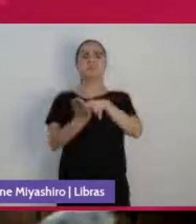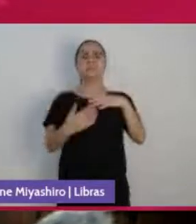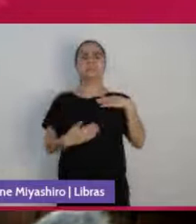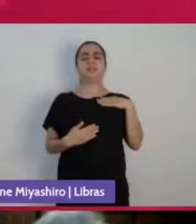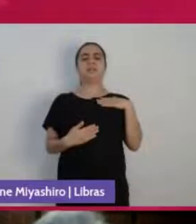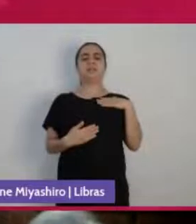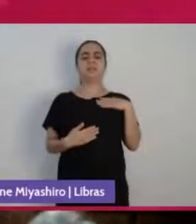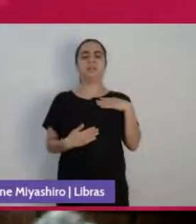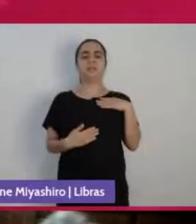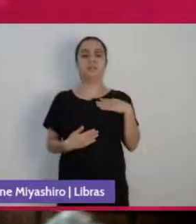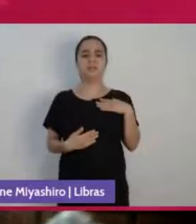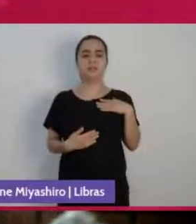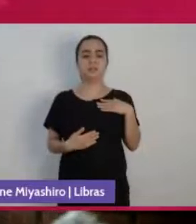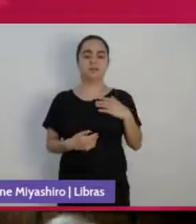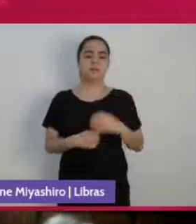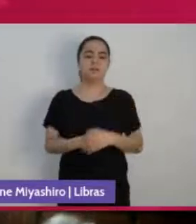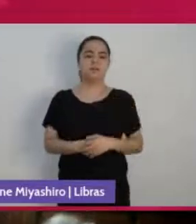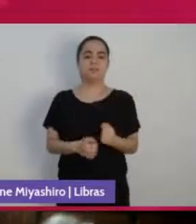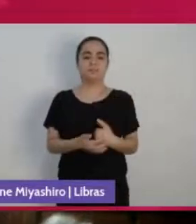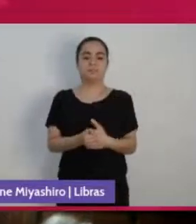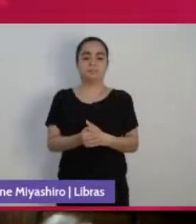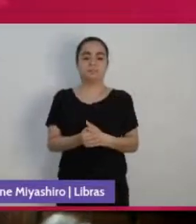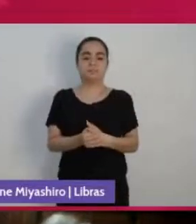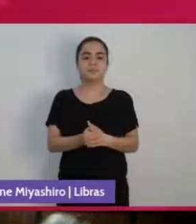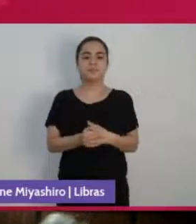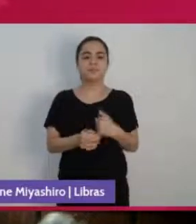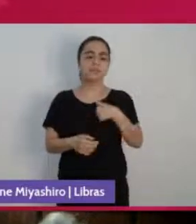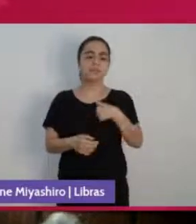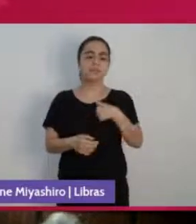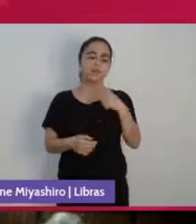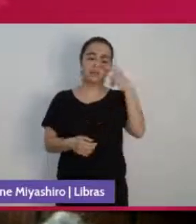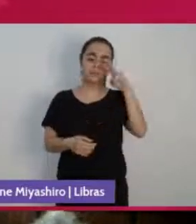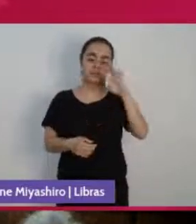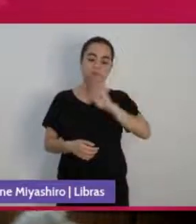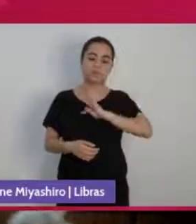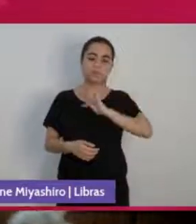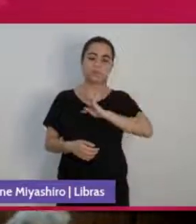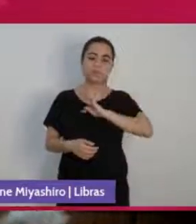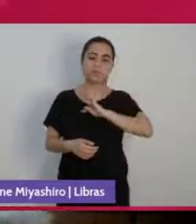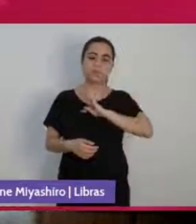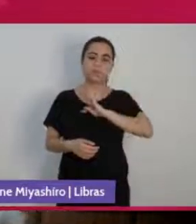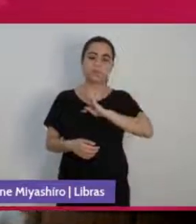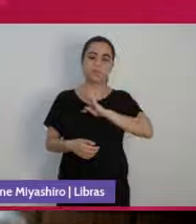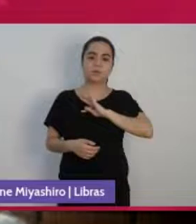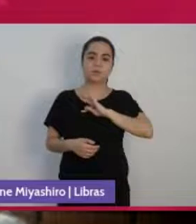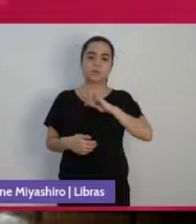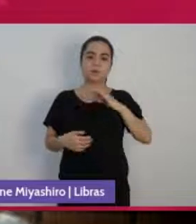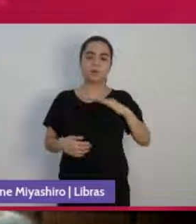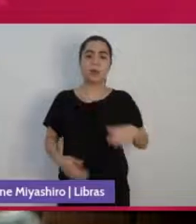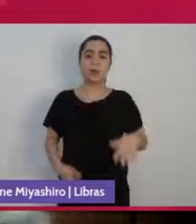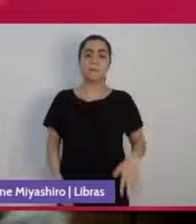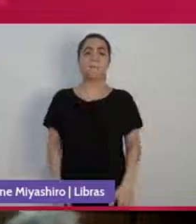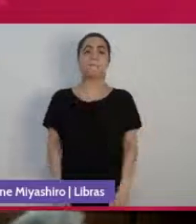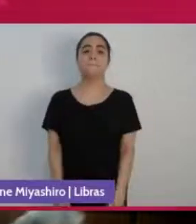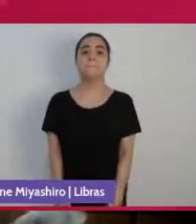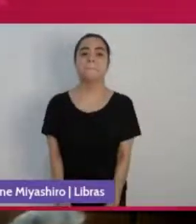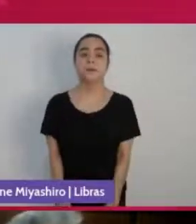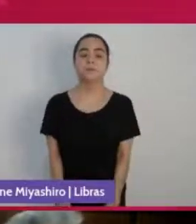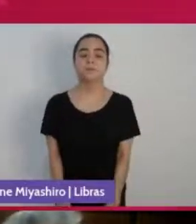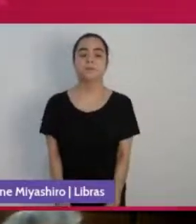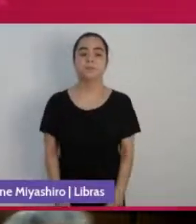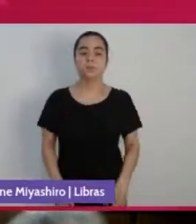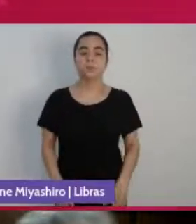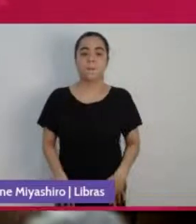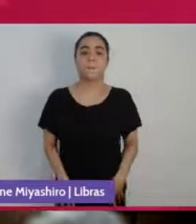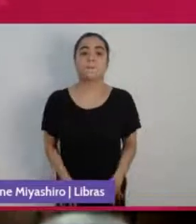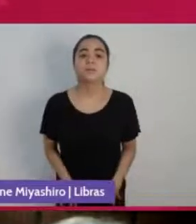de coça-joelho. Eu vi uma vez uma técnica que mandava a paciente colocar a mão no joelho para poder